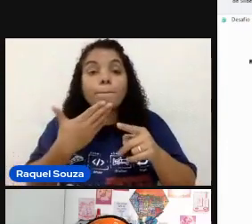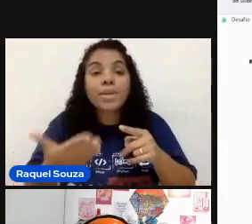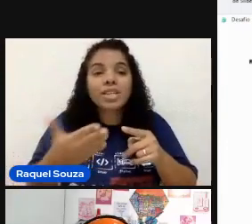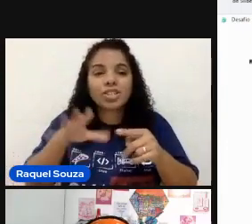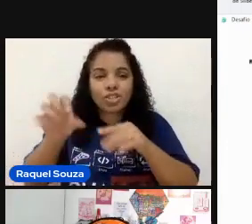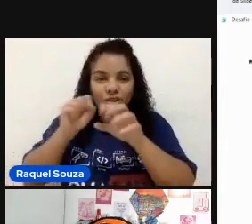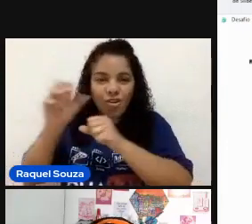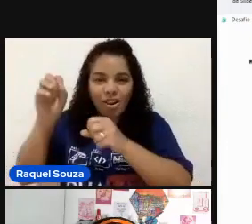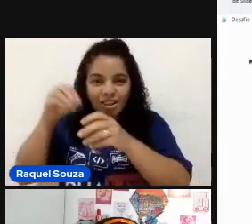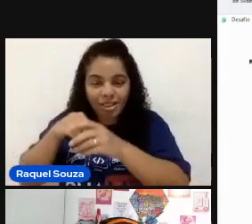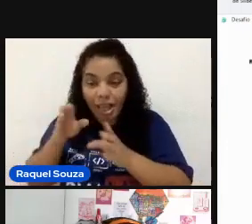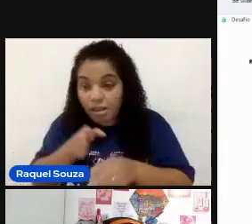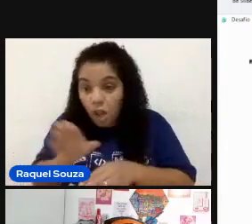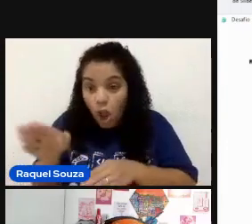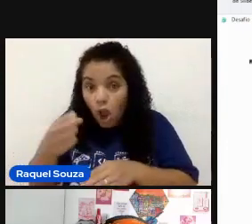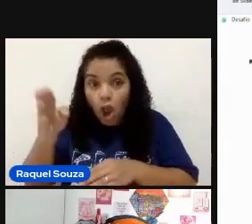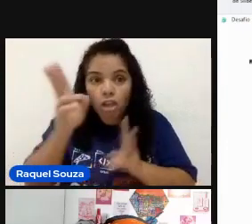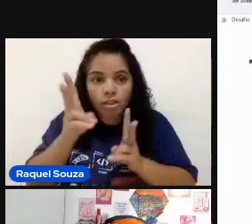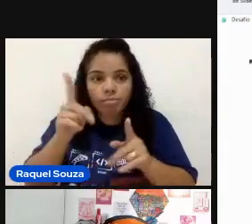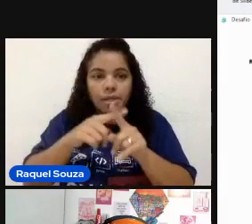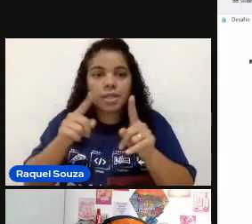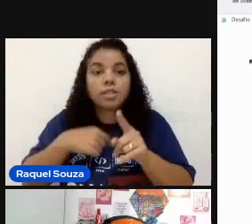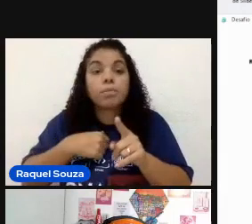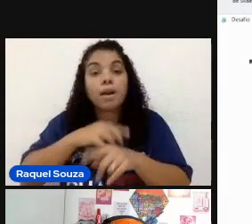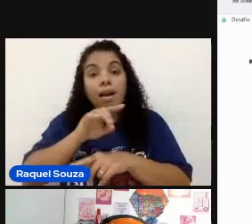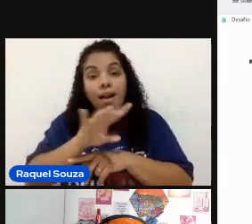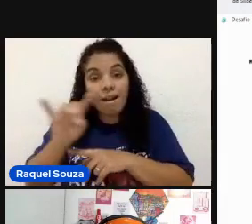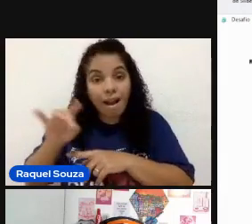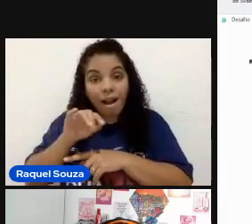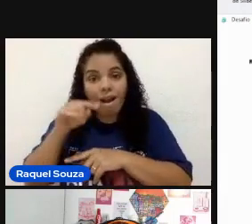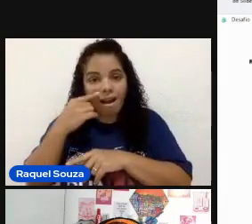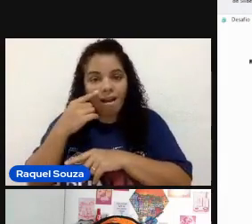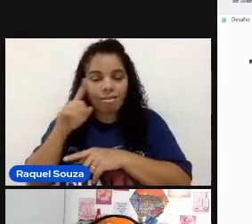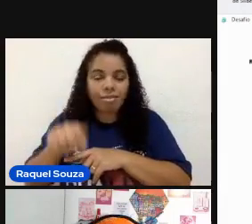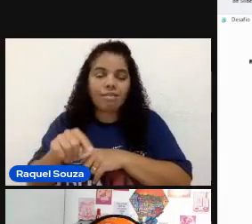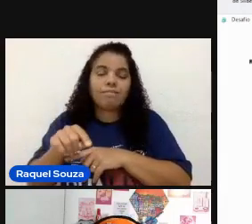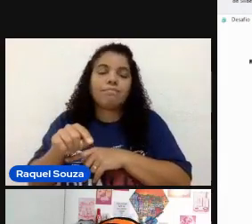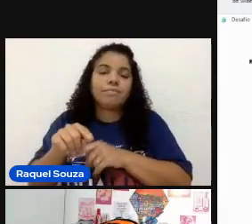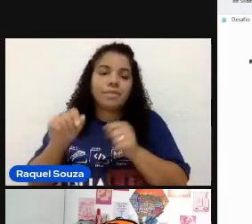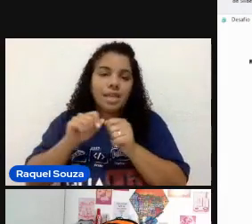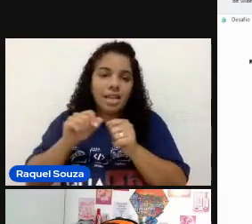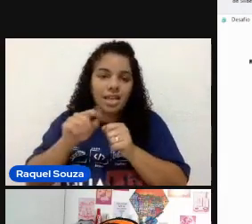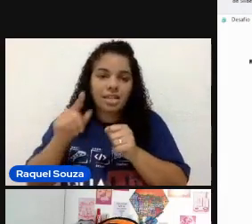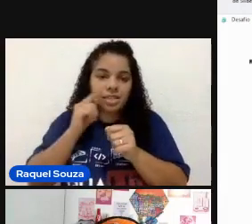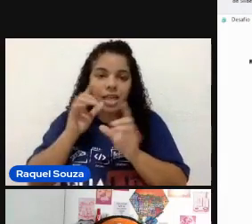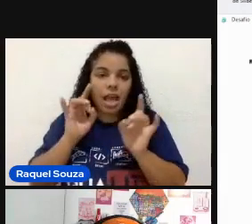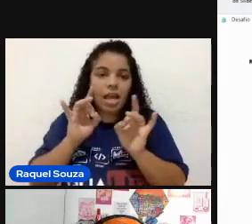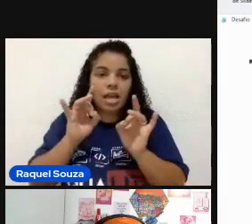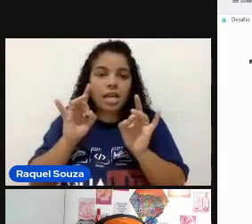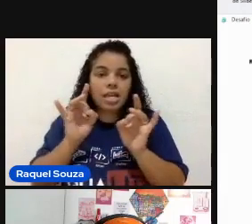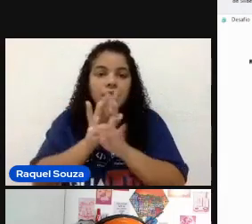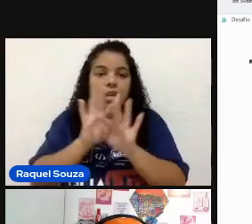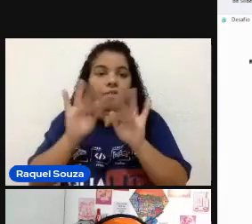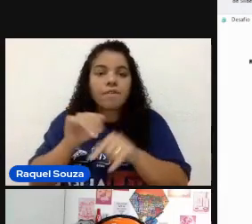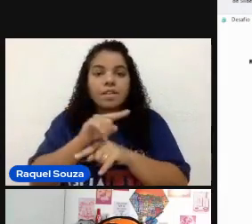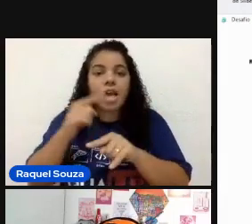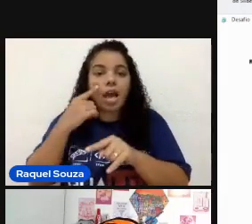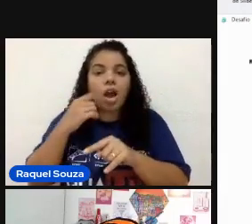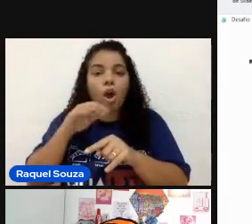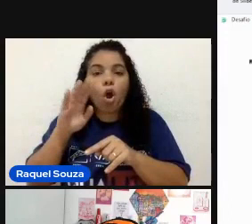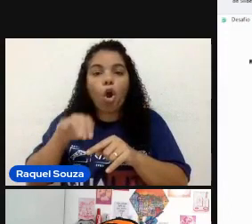daquela rota dele e a cada coleta que ele realizar, ele finaliza essa ordem de